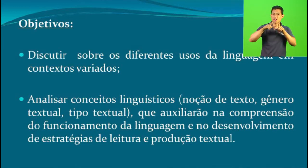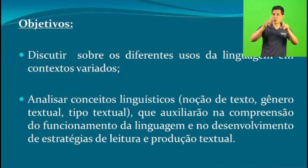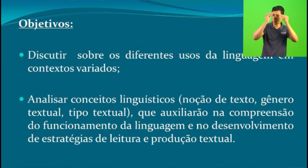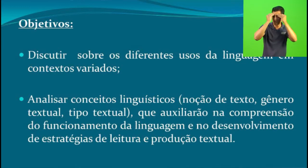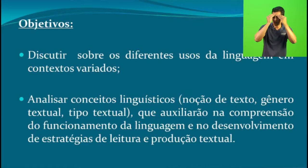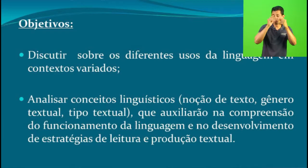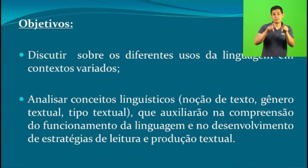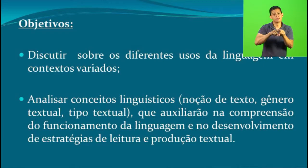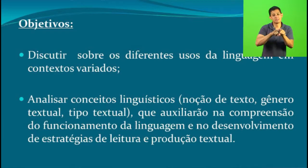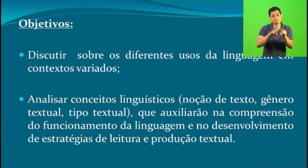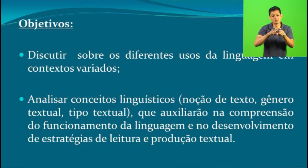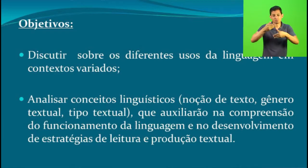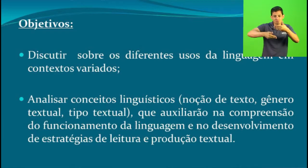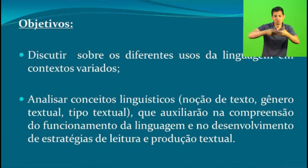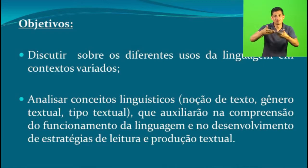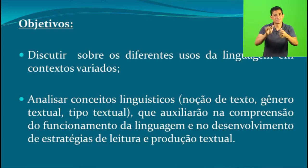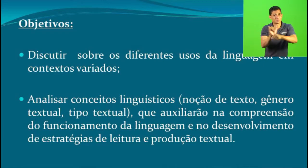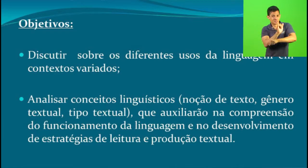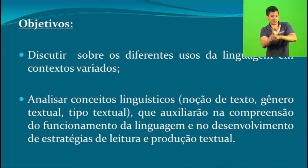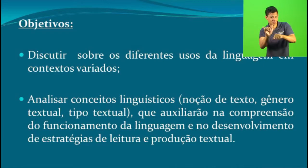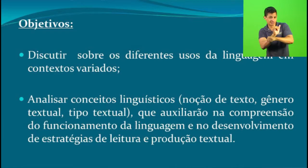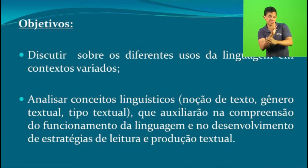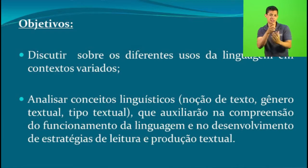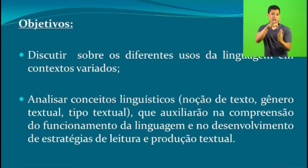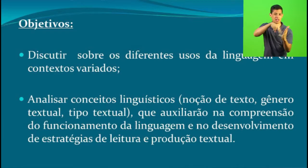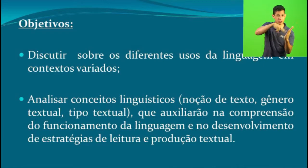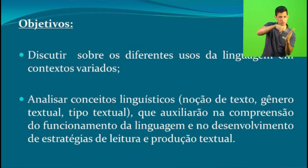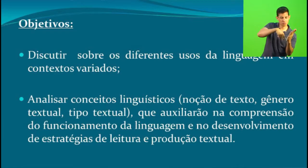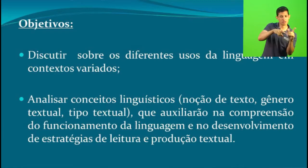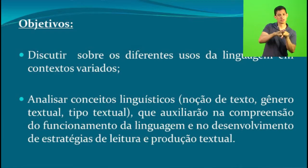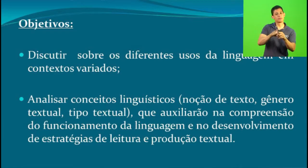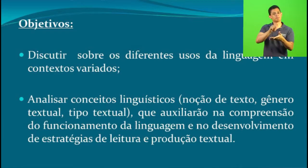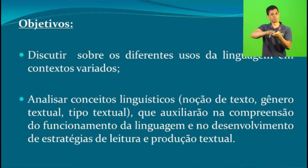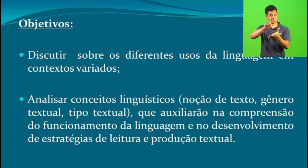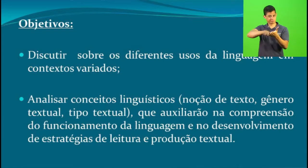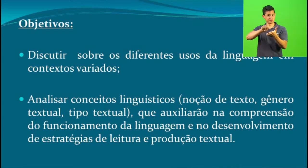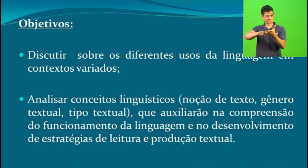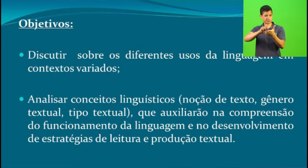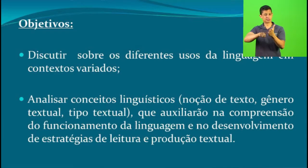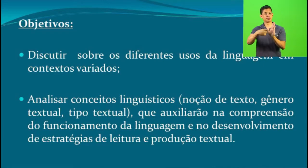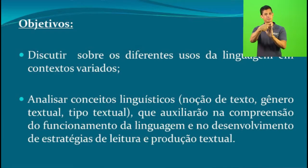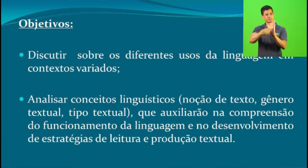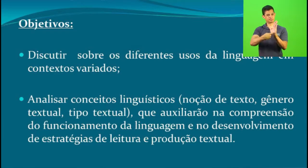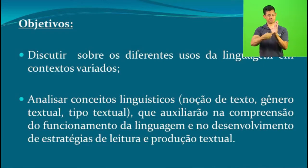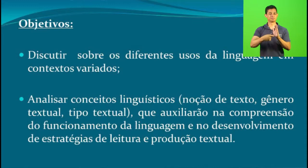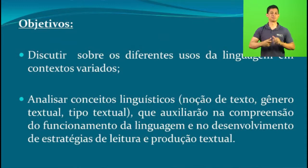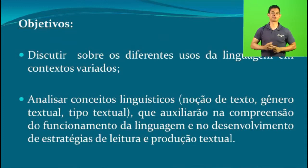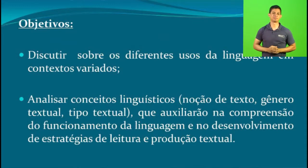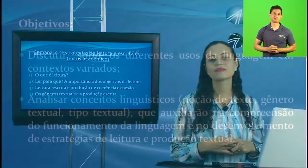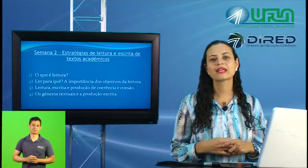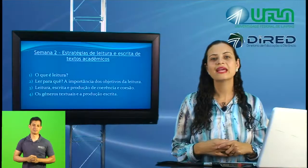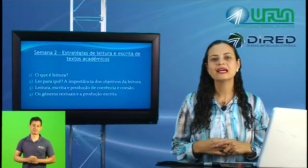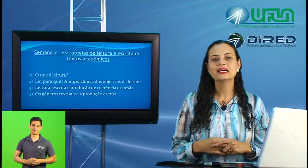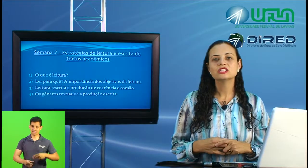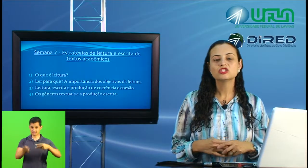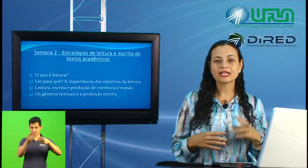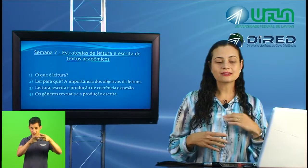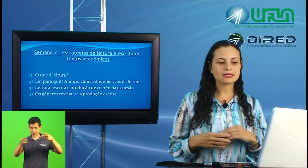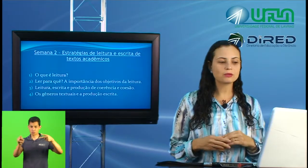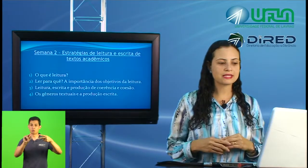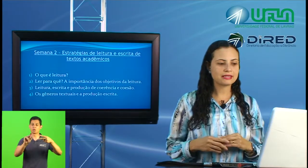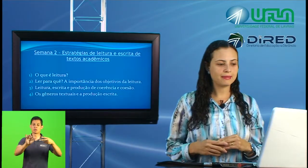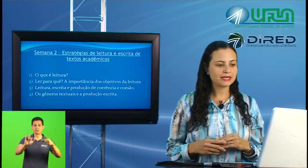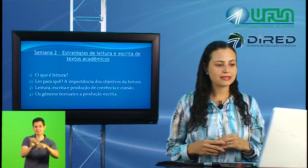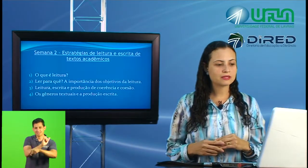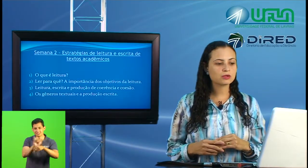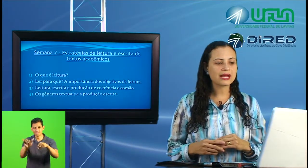do funcionamento da linguagem e no desenvolvimento de estratégias para leitura e produção textual. Já na